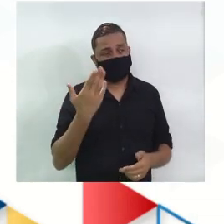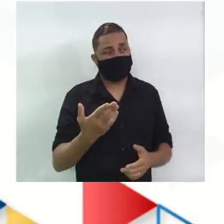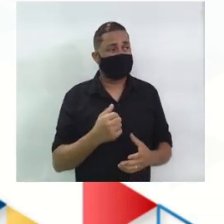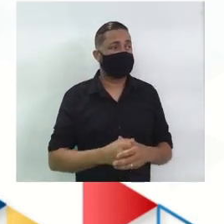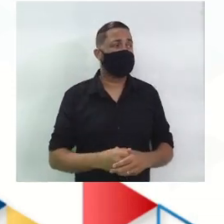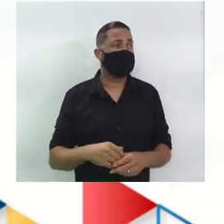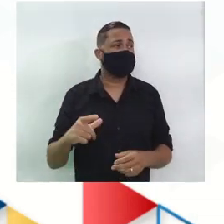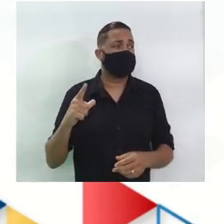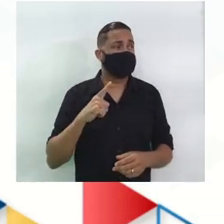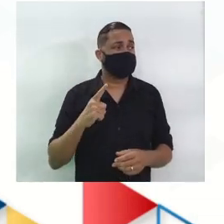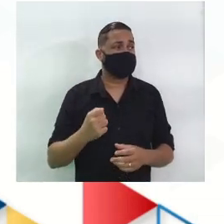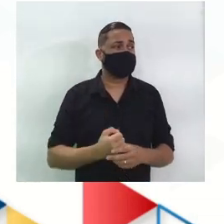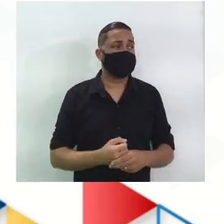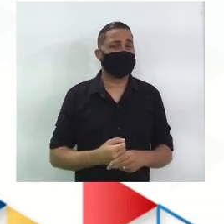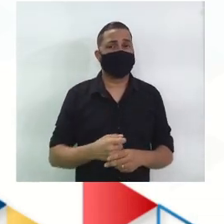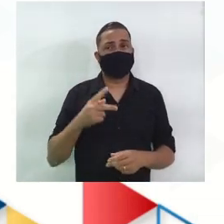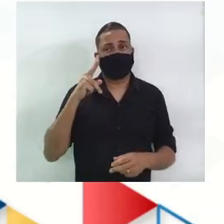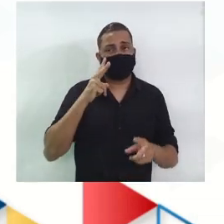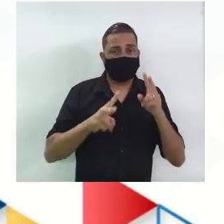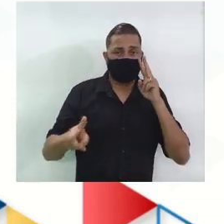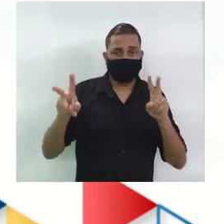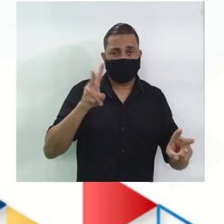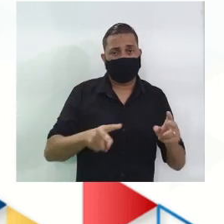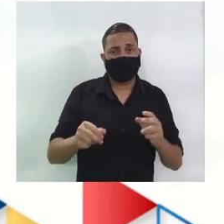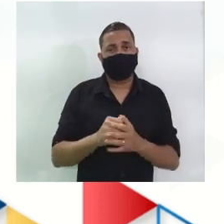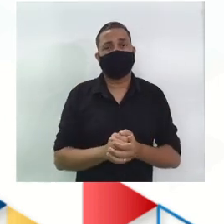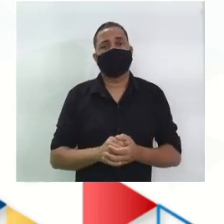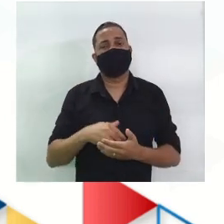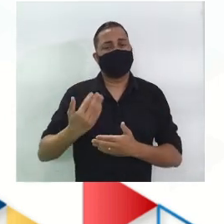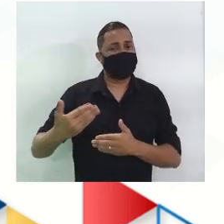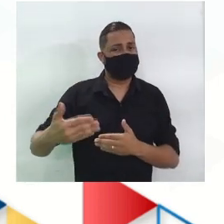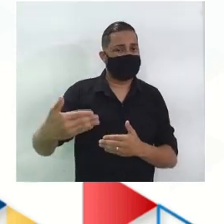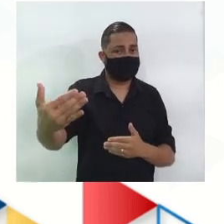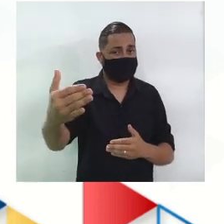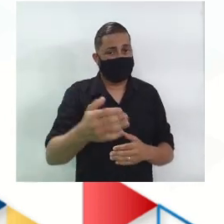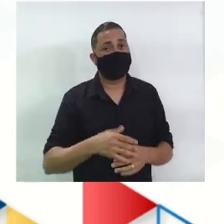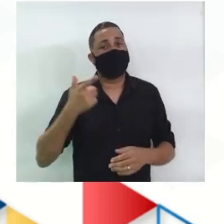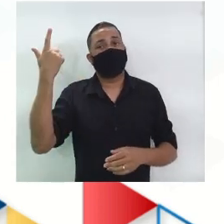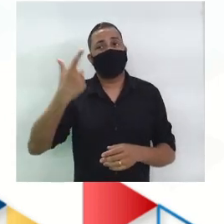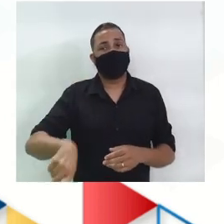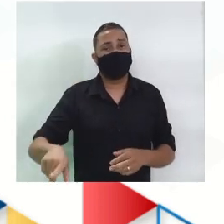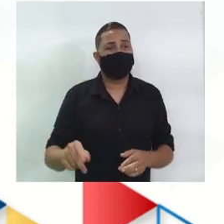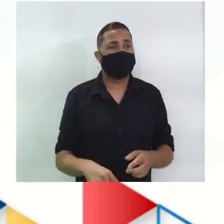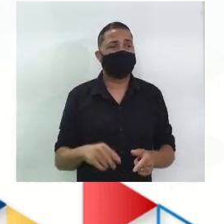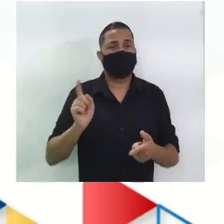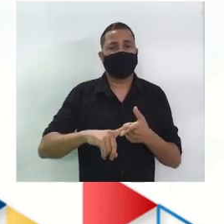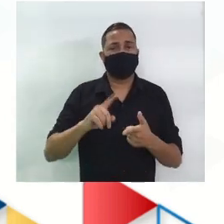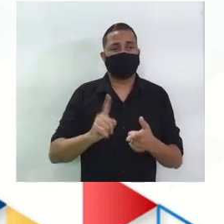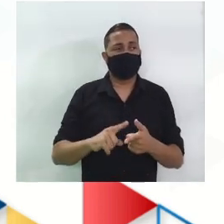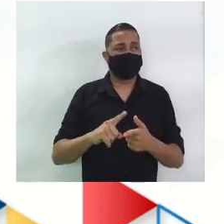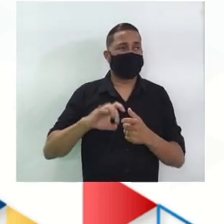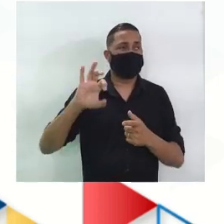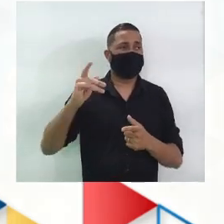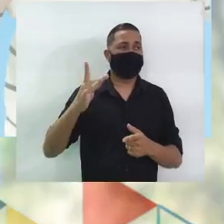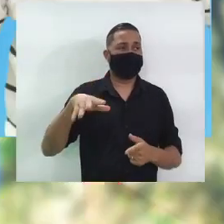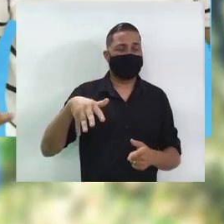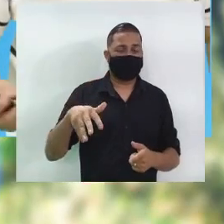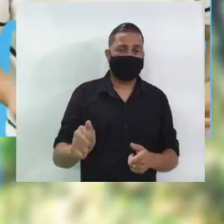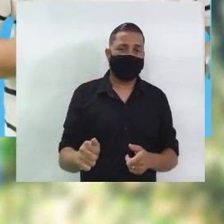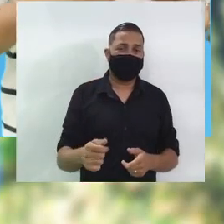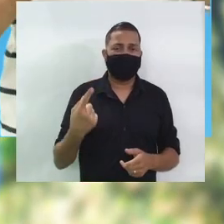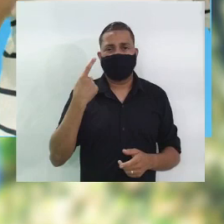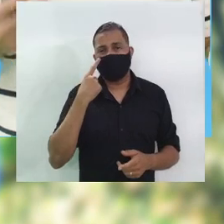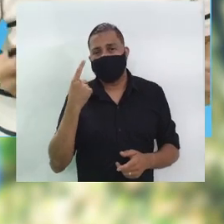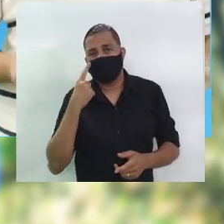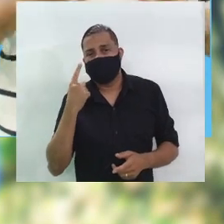representação de Krishna. Olhem aí. E vamos adiante. Outra representação de Krishna. Então vejam